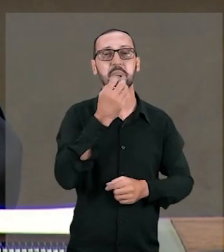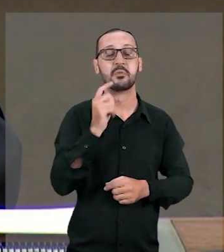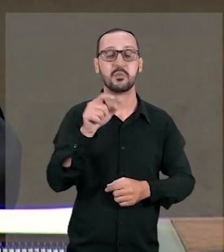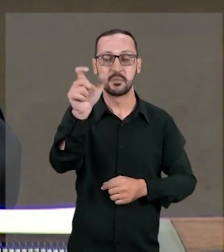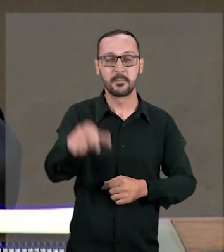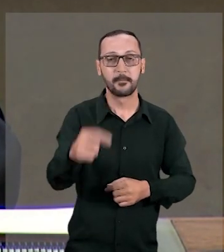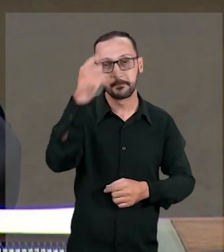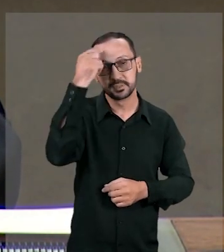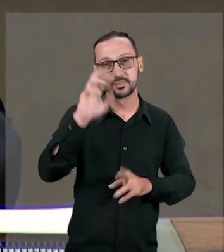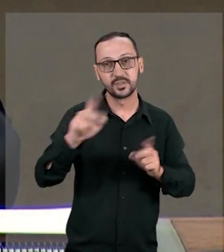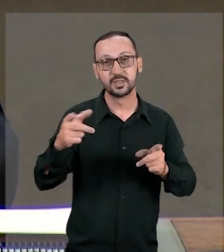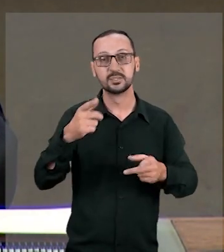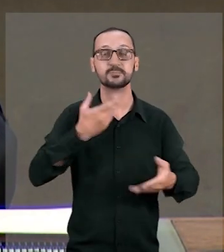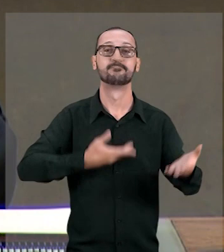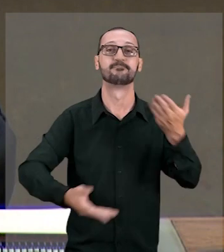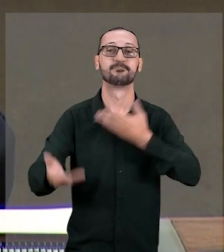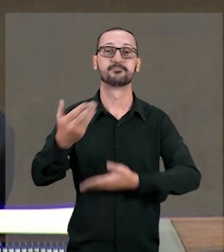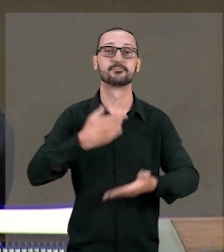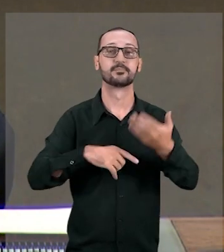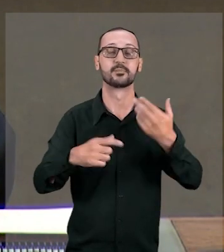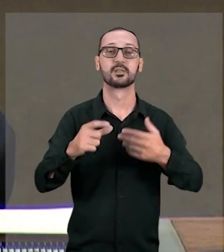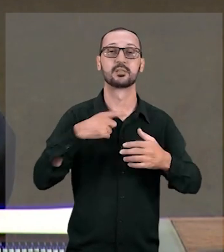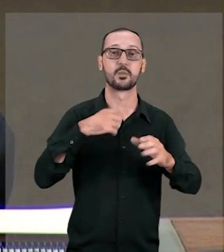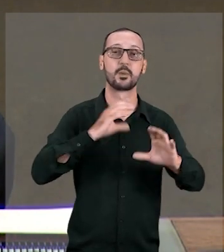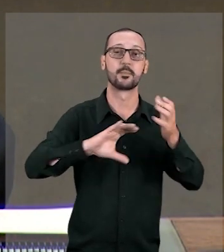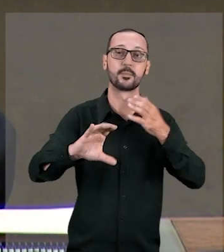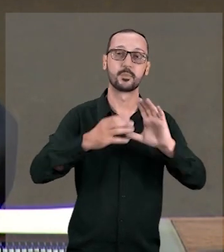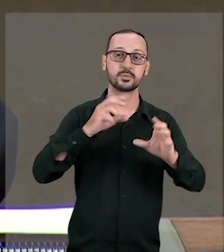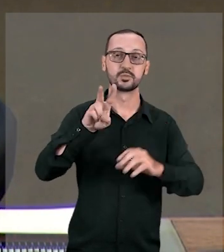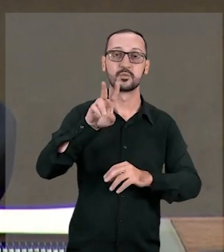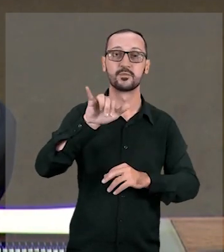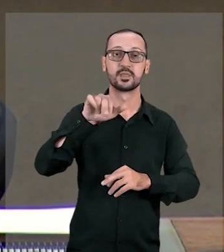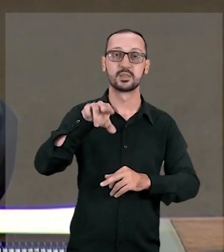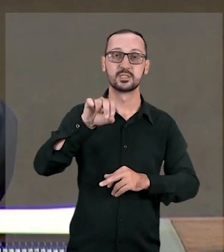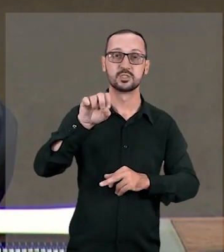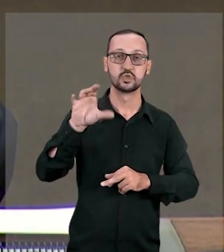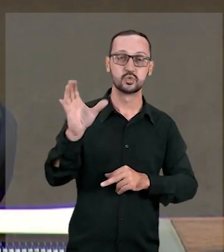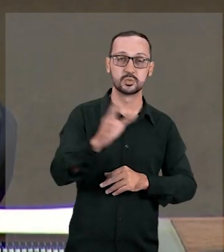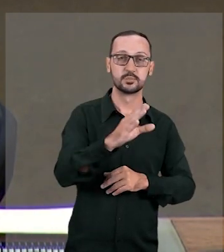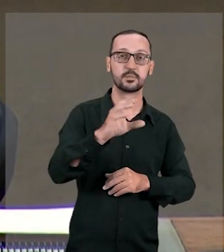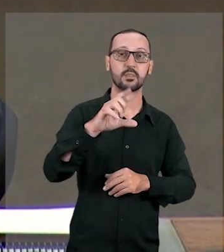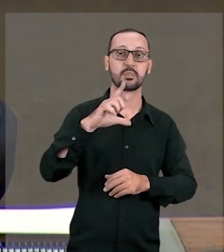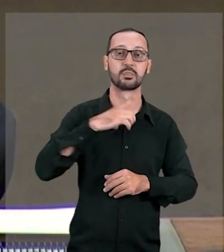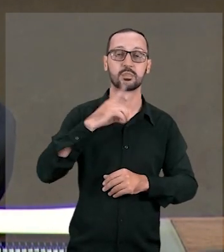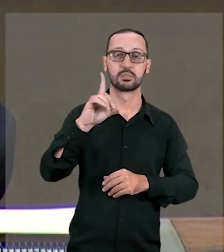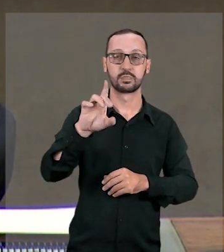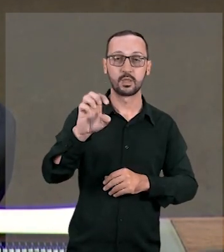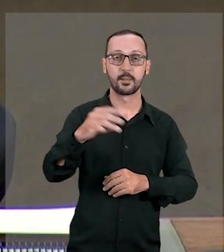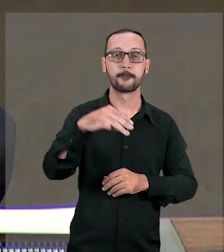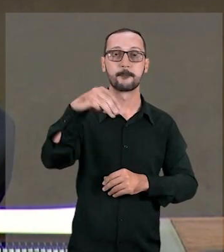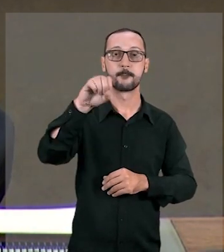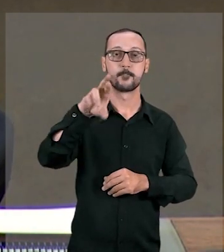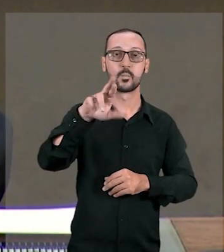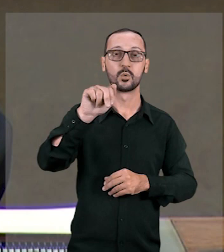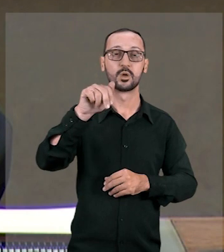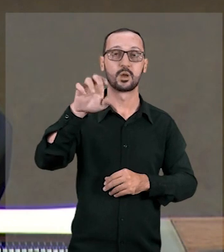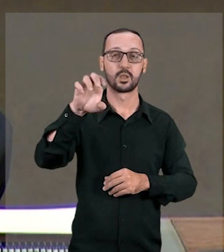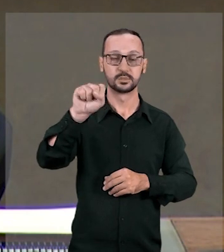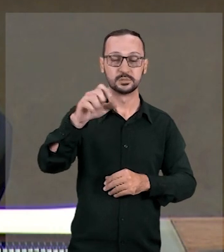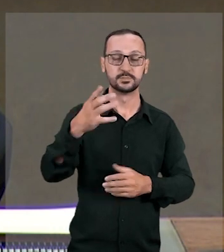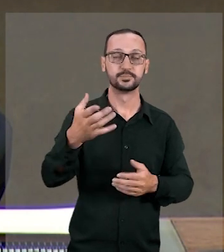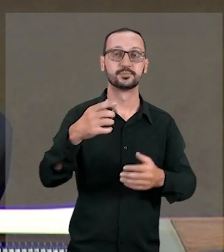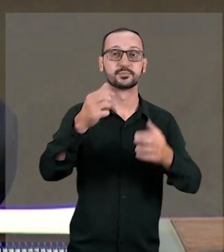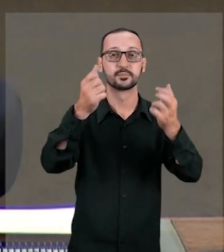pensa diferente. Há um verso bonito do Vinícius de Moraes em que ele fala a